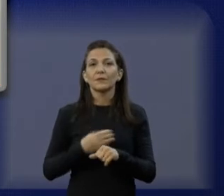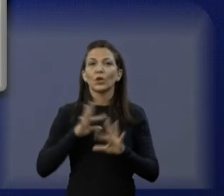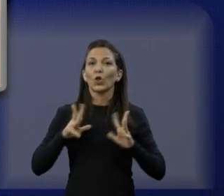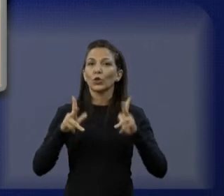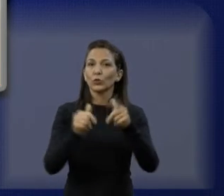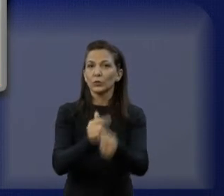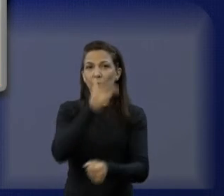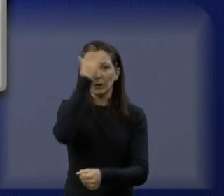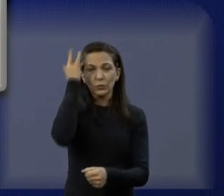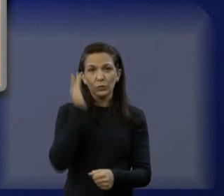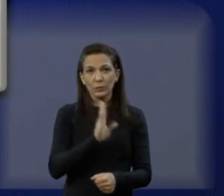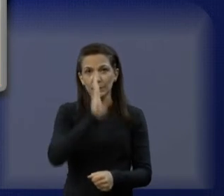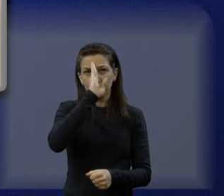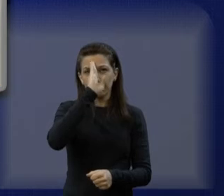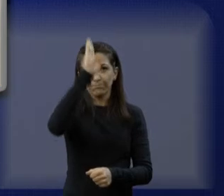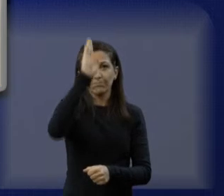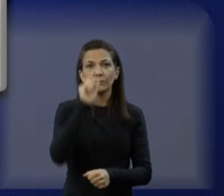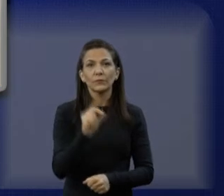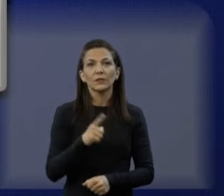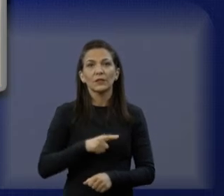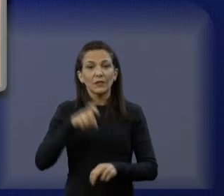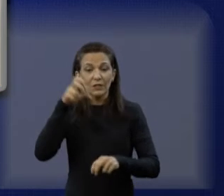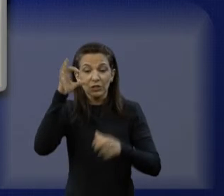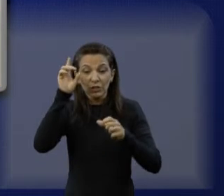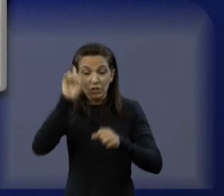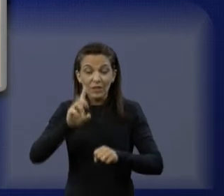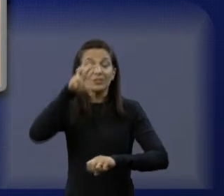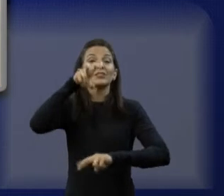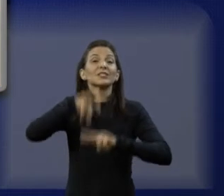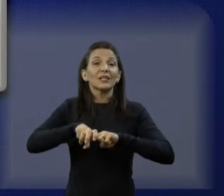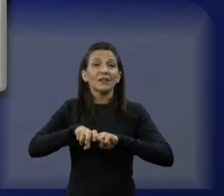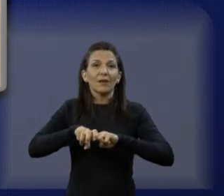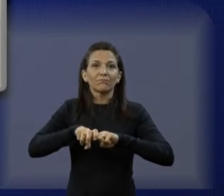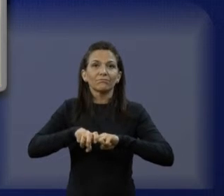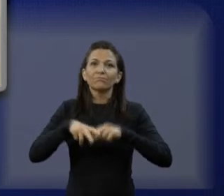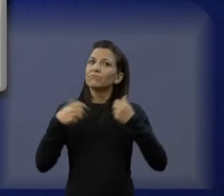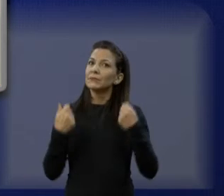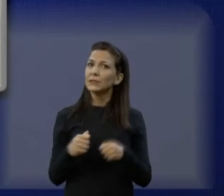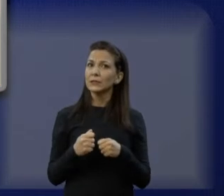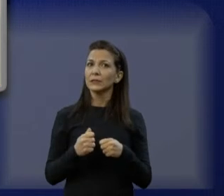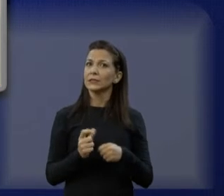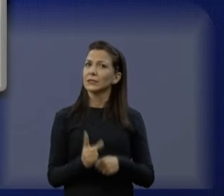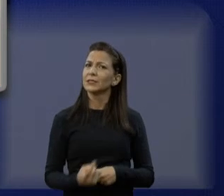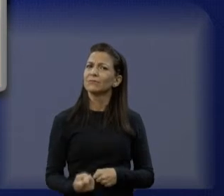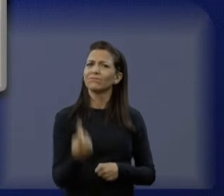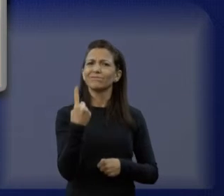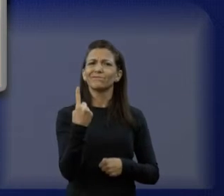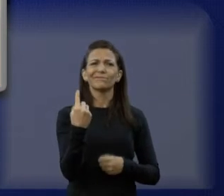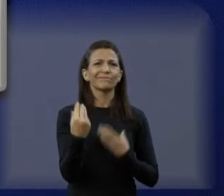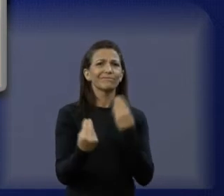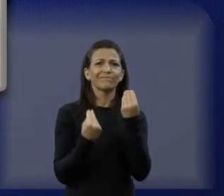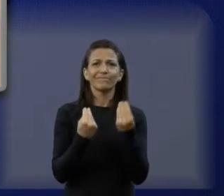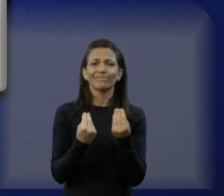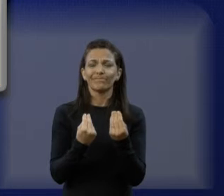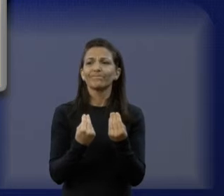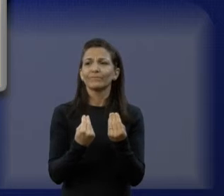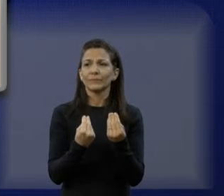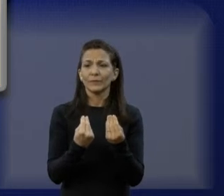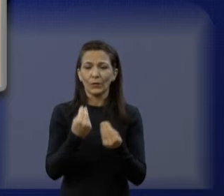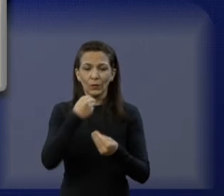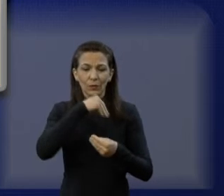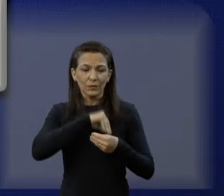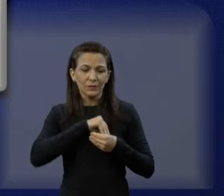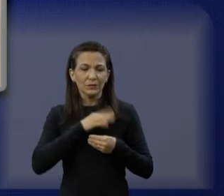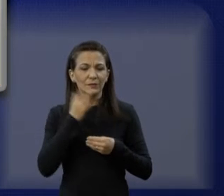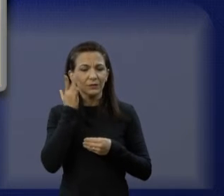pessoas inclusive com o direito de sentar Isso é um absurdo quem faz uma coisa dessa a gente sabe o que deve carregar dentro